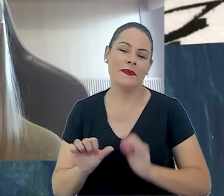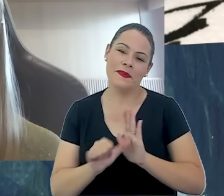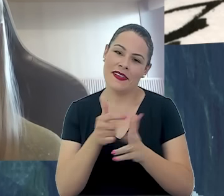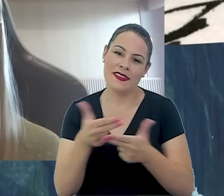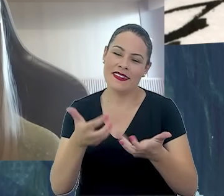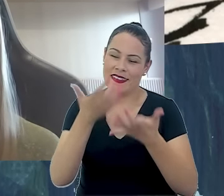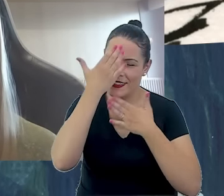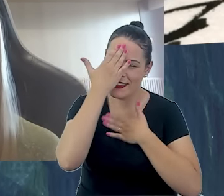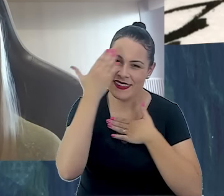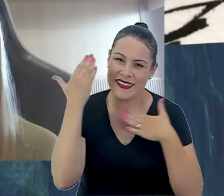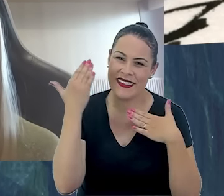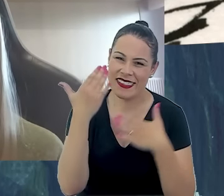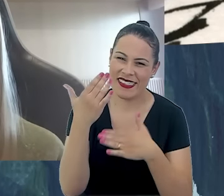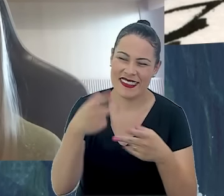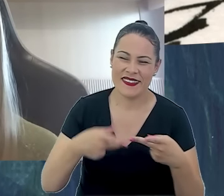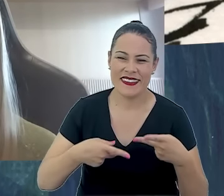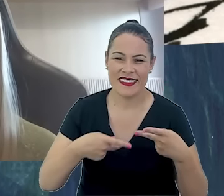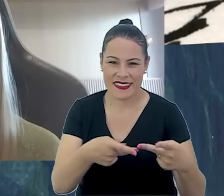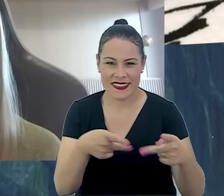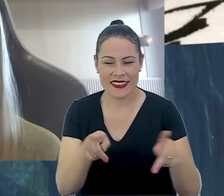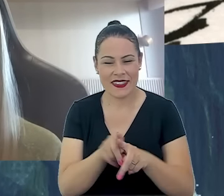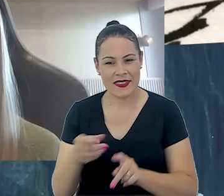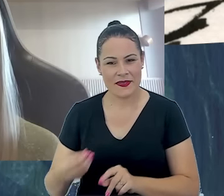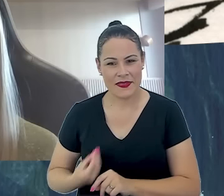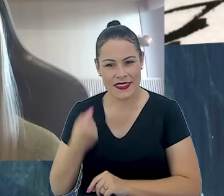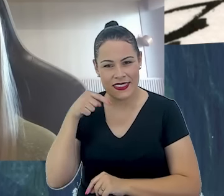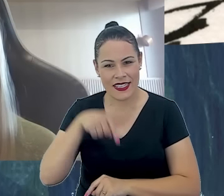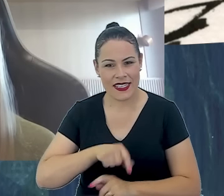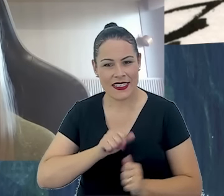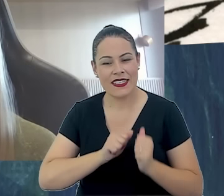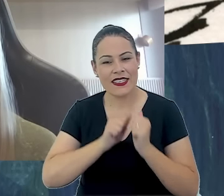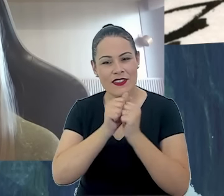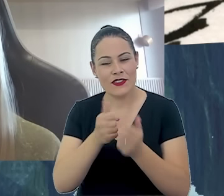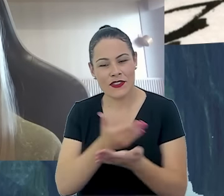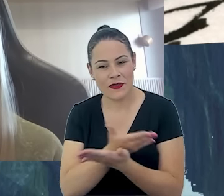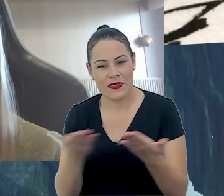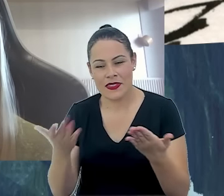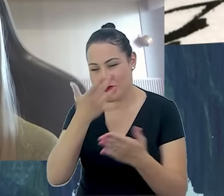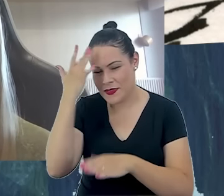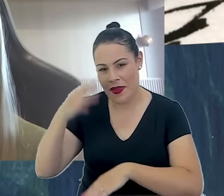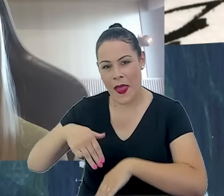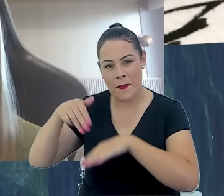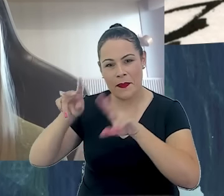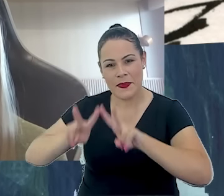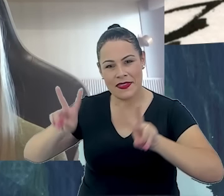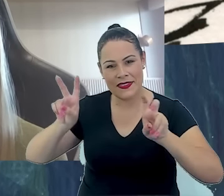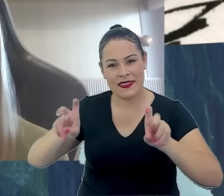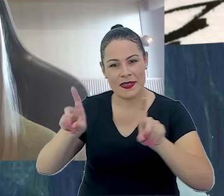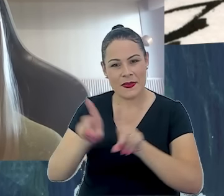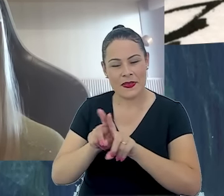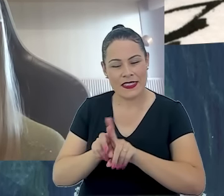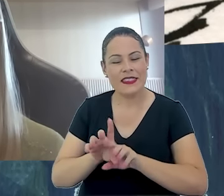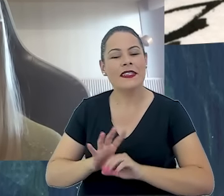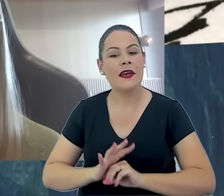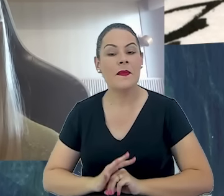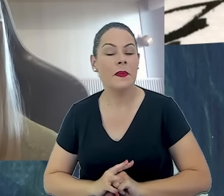Bom, primeiro agradecer, obrigada, né, pelo convite, por estar aqui com esses mestres também no assunto.